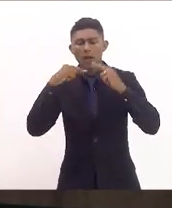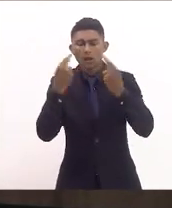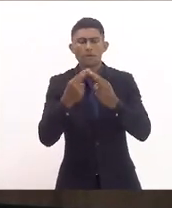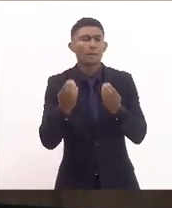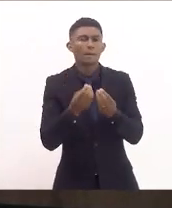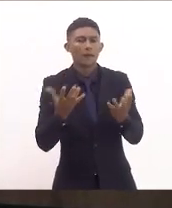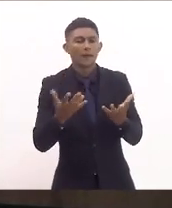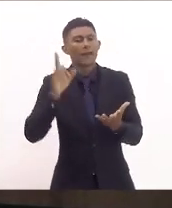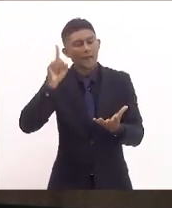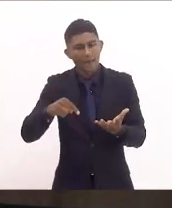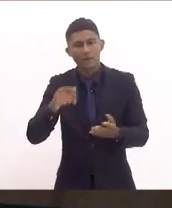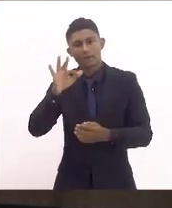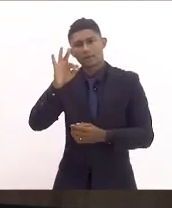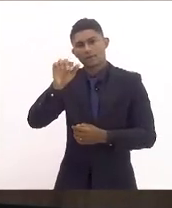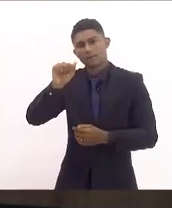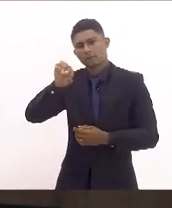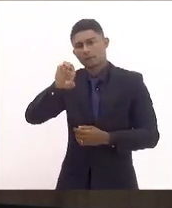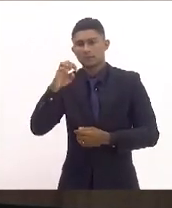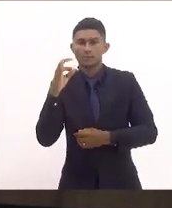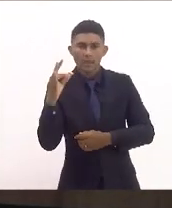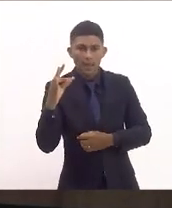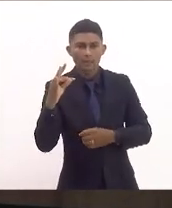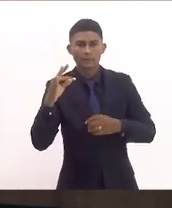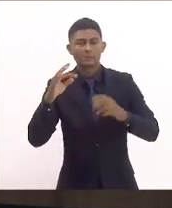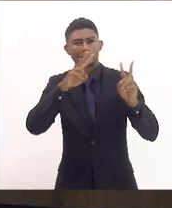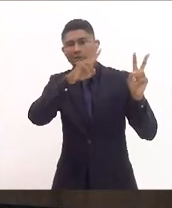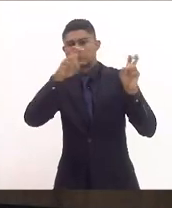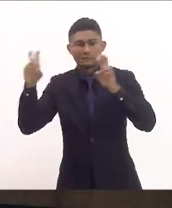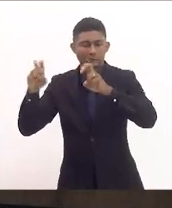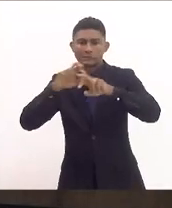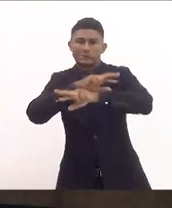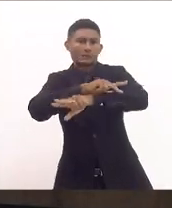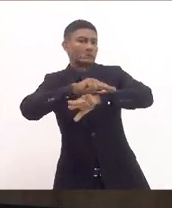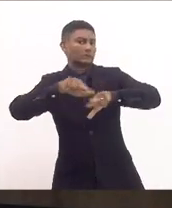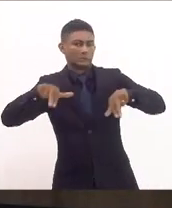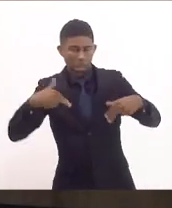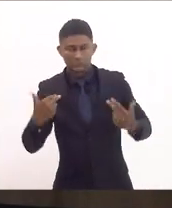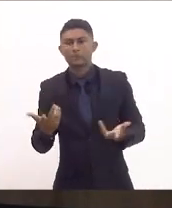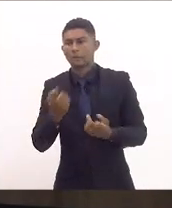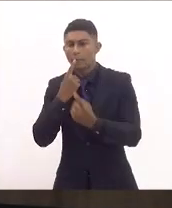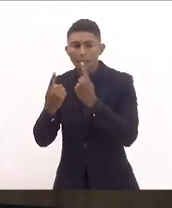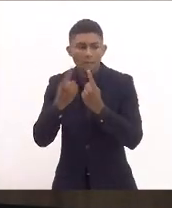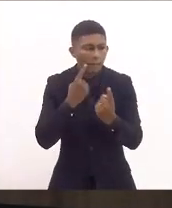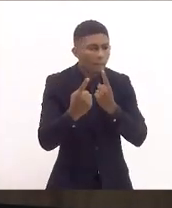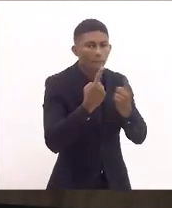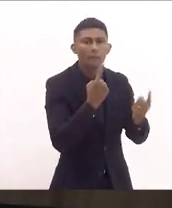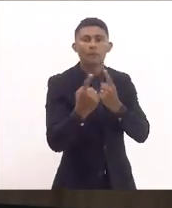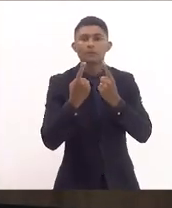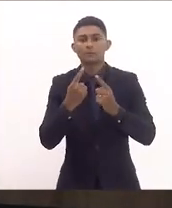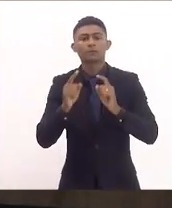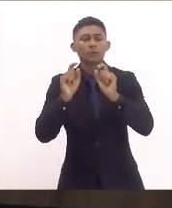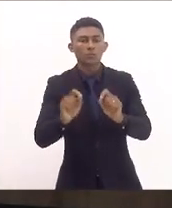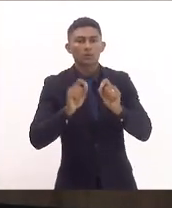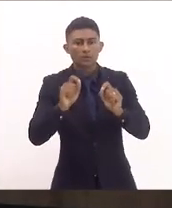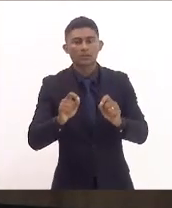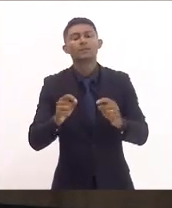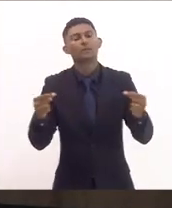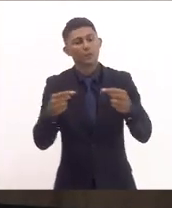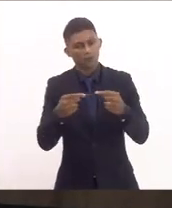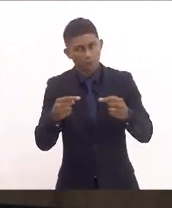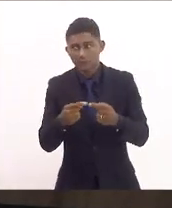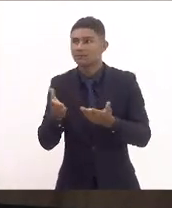Faetec e algumas das questões que a gente quer bater que a debater diz respeito à situação dos